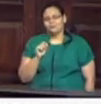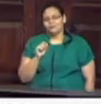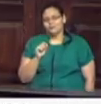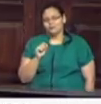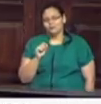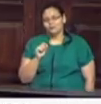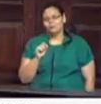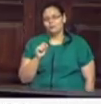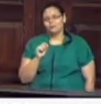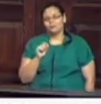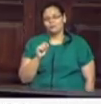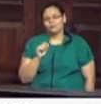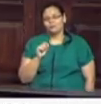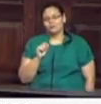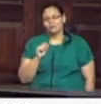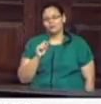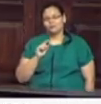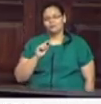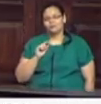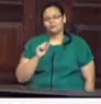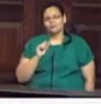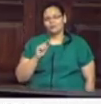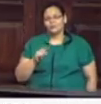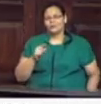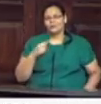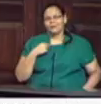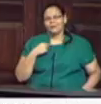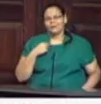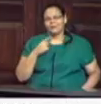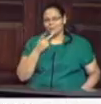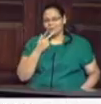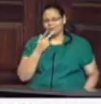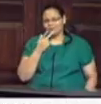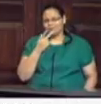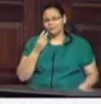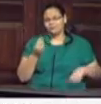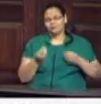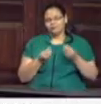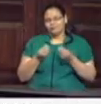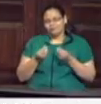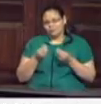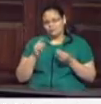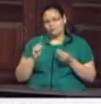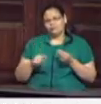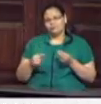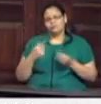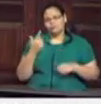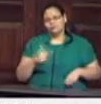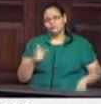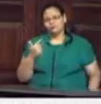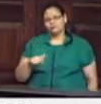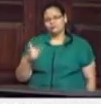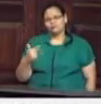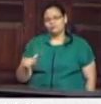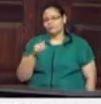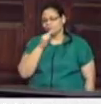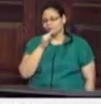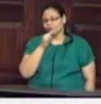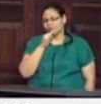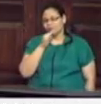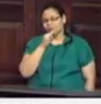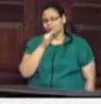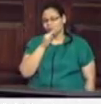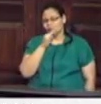totalmente desprovida de pertinência e fundamento essa crítica que lhe foi desferida. Acrescentaria aos exemplos que Vossa Excelência